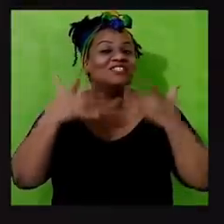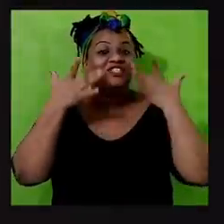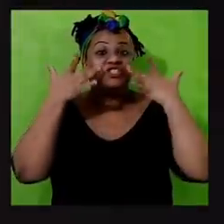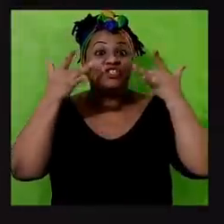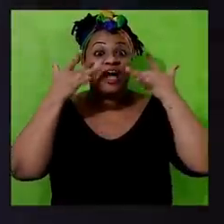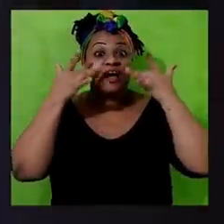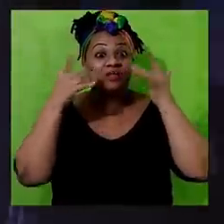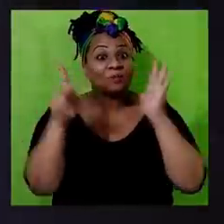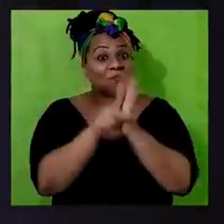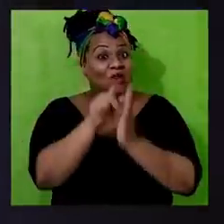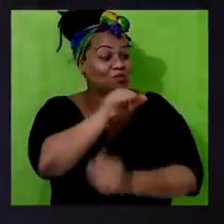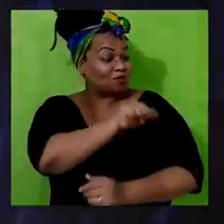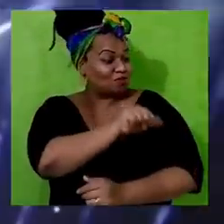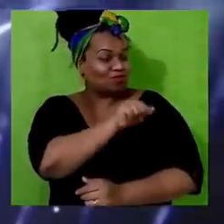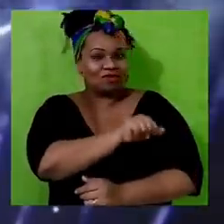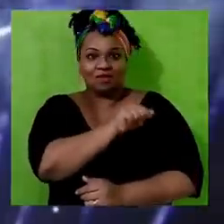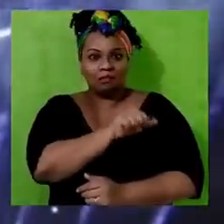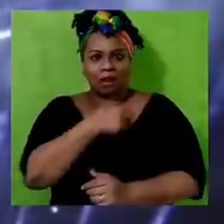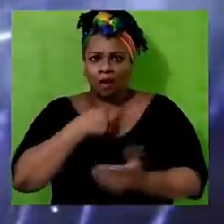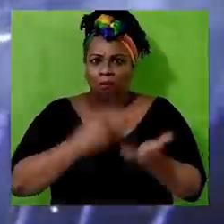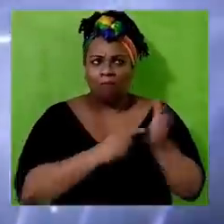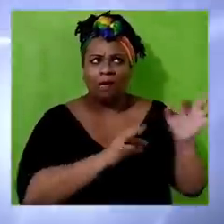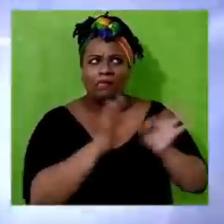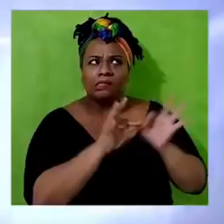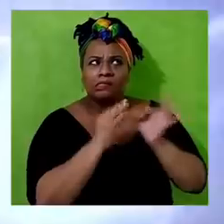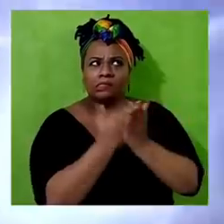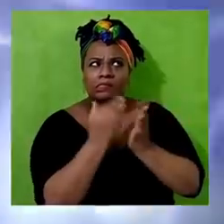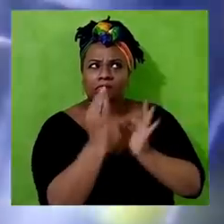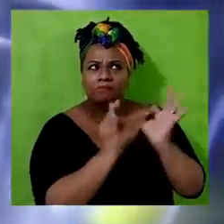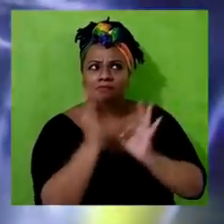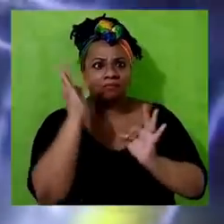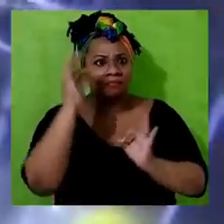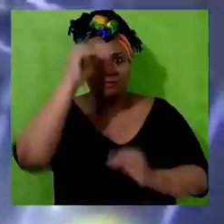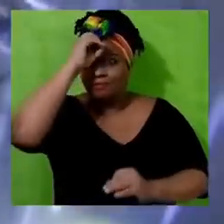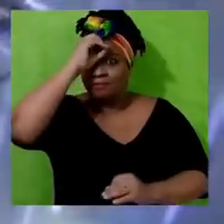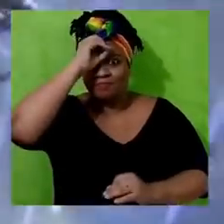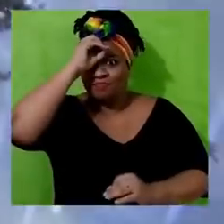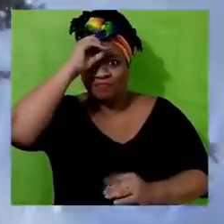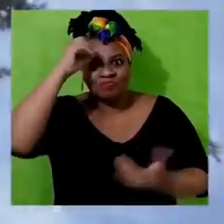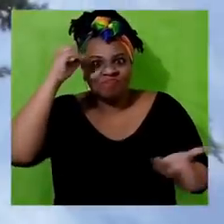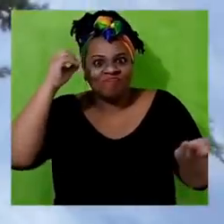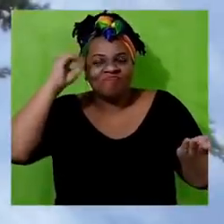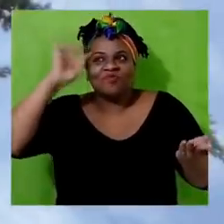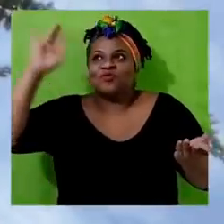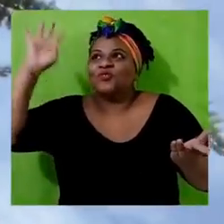Teatro Municipal do Rio de Janeiro. Isso não estava nos meus sonhos.